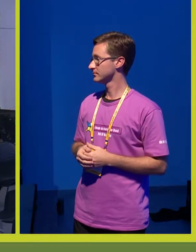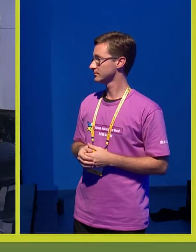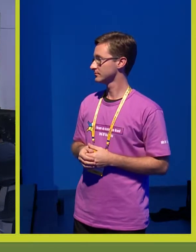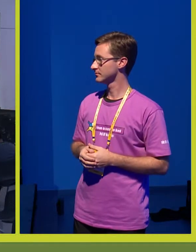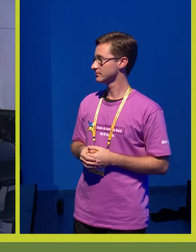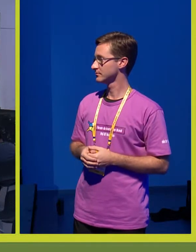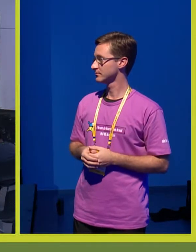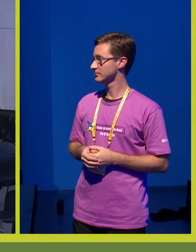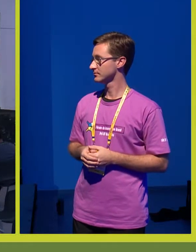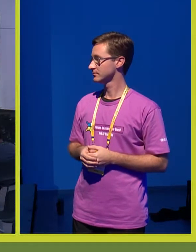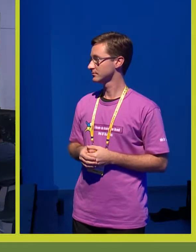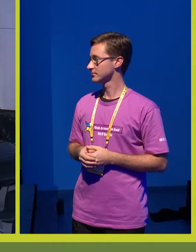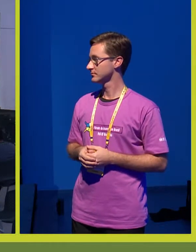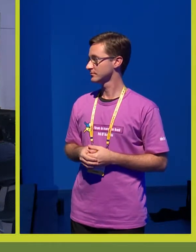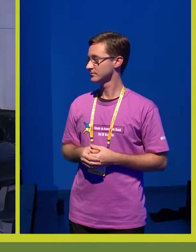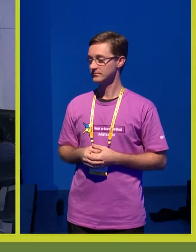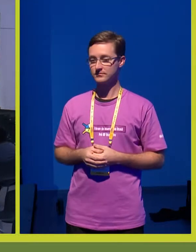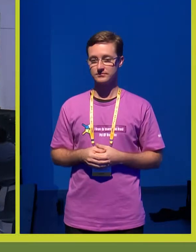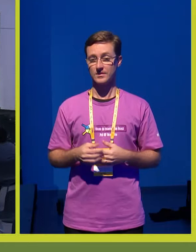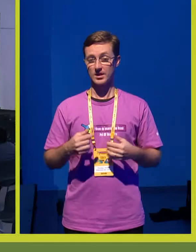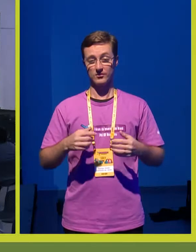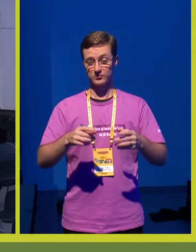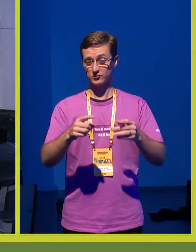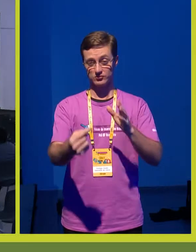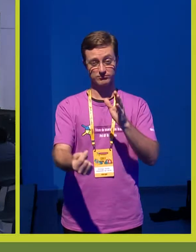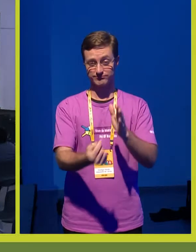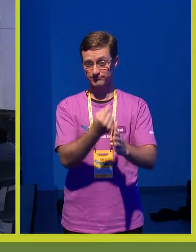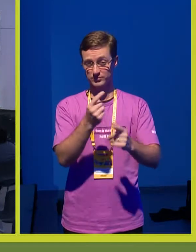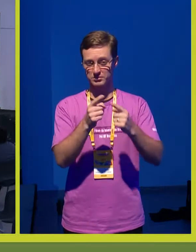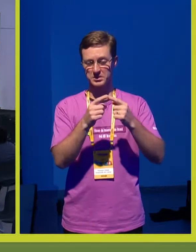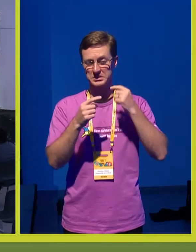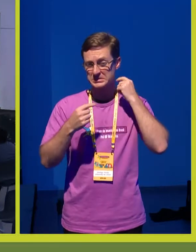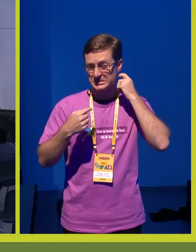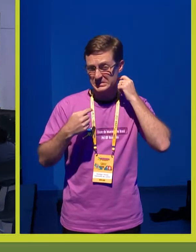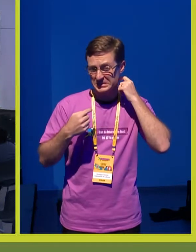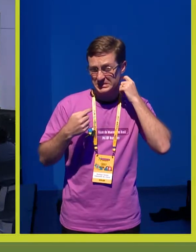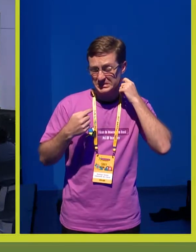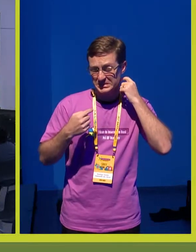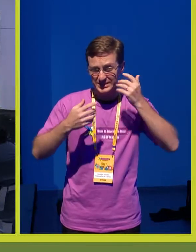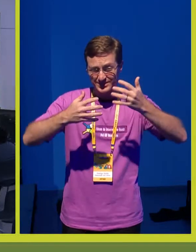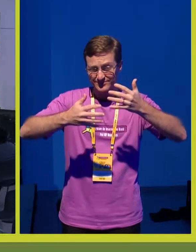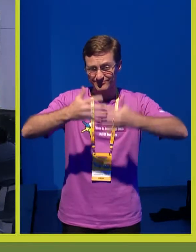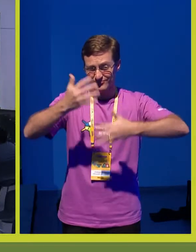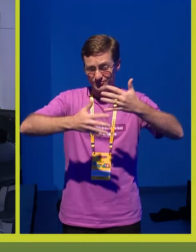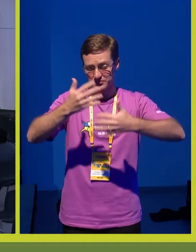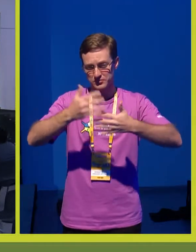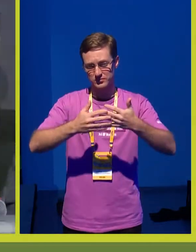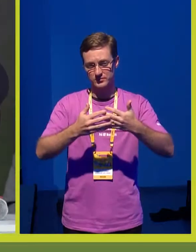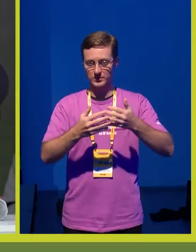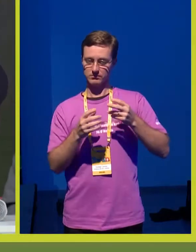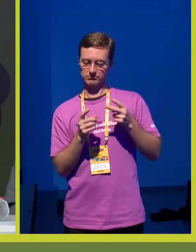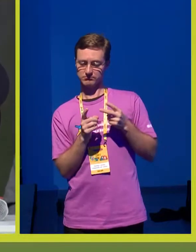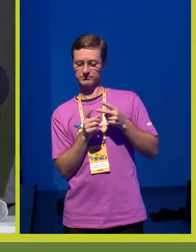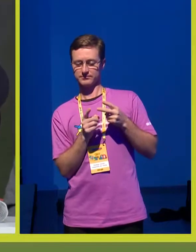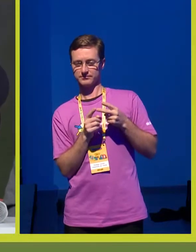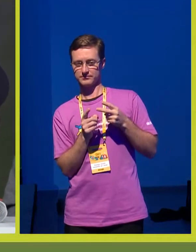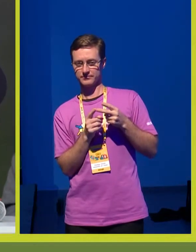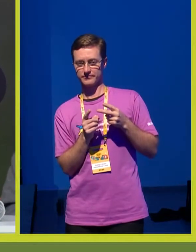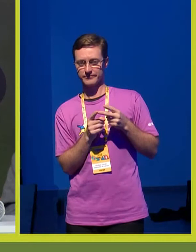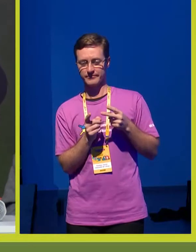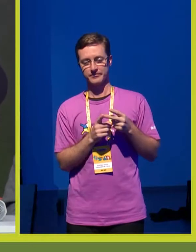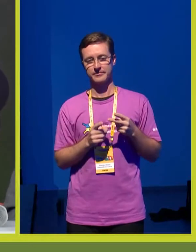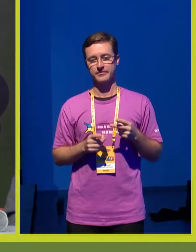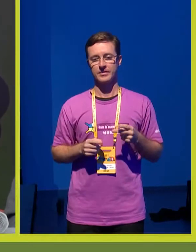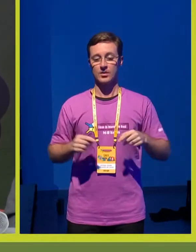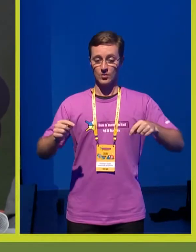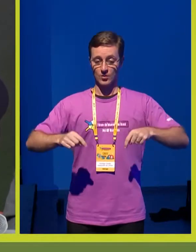eu confesso que eu não consegui entender a primeira pergunta eu não ouvi direito com relação a segunda hoje